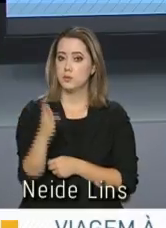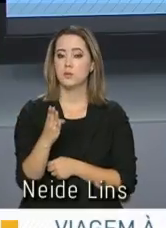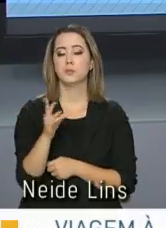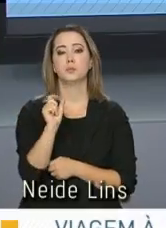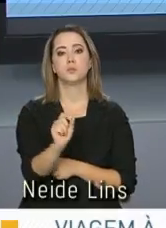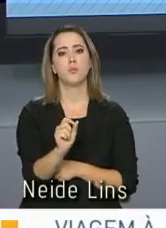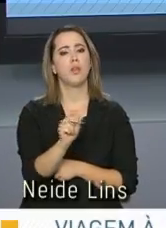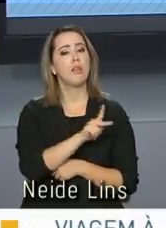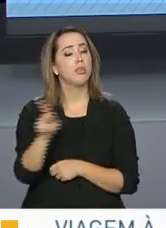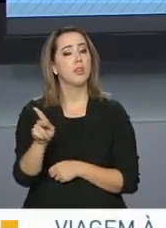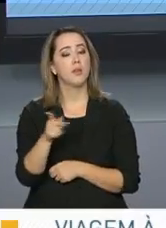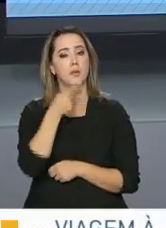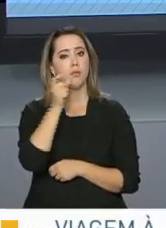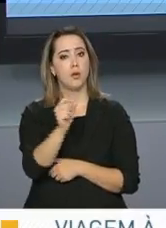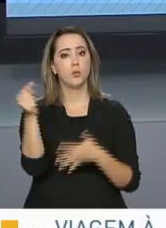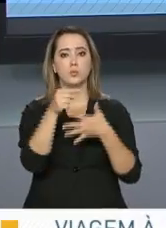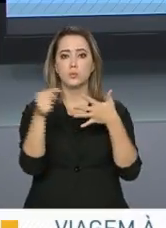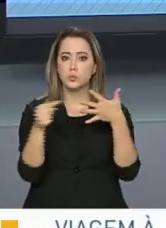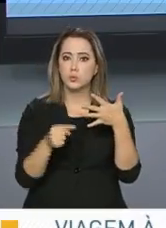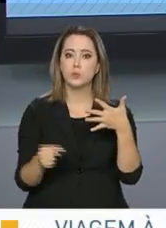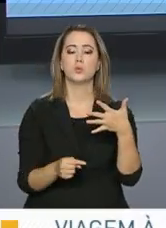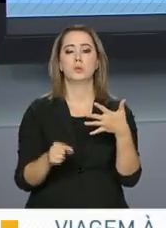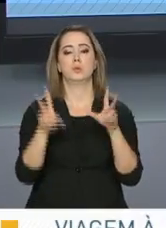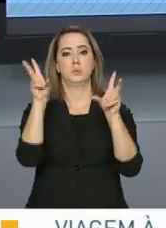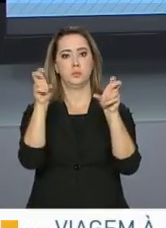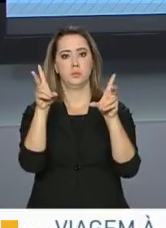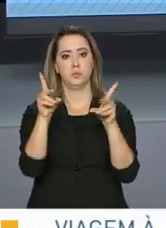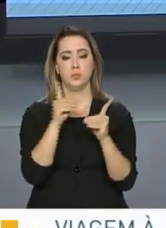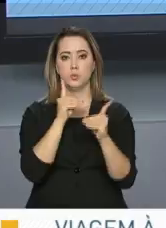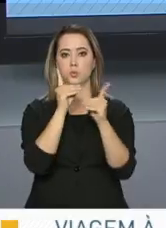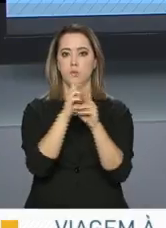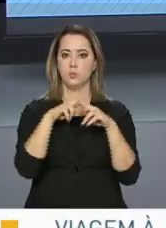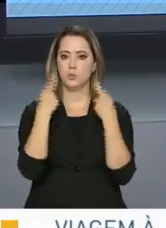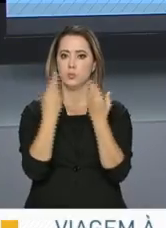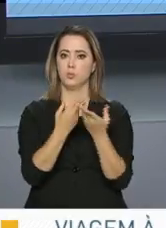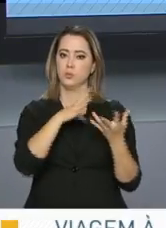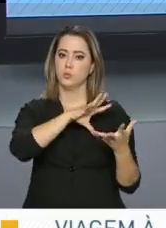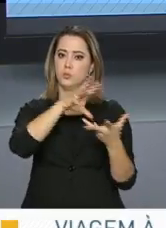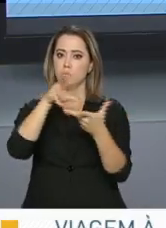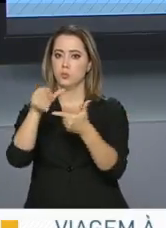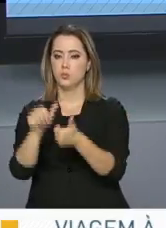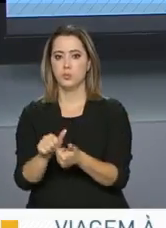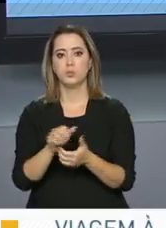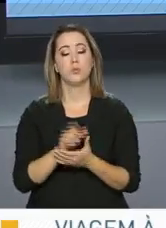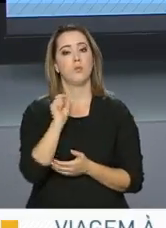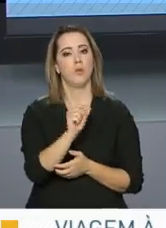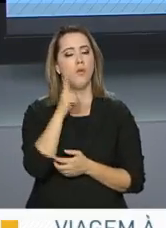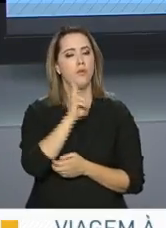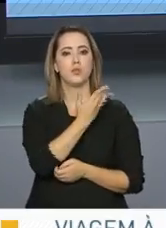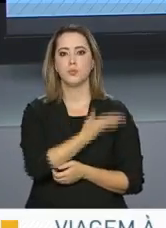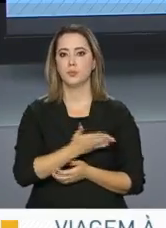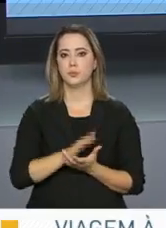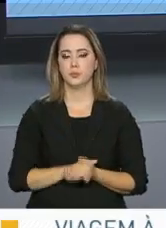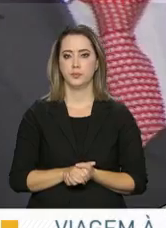jornalistas brasileiros. Temer falou dos principais temas tratados no encontro que reúne as maiores economias do mundo. Veja